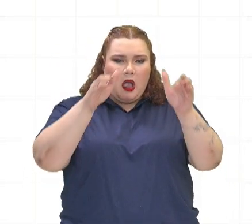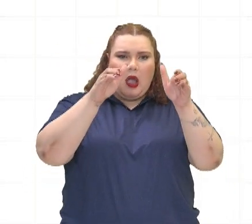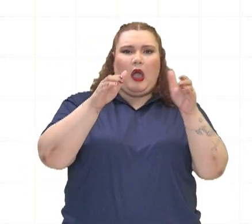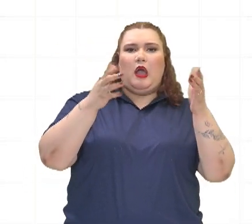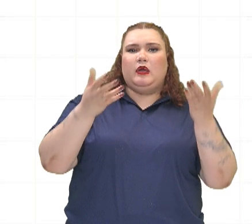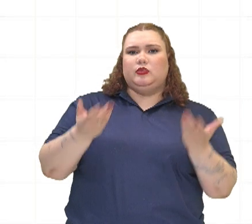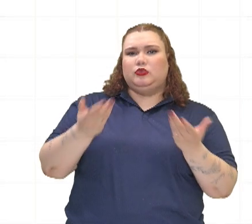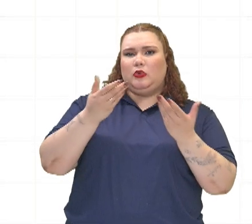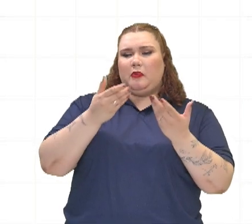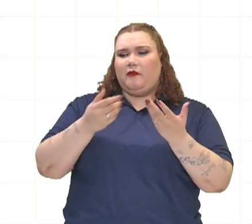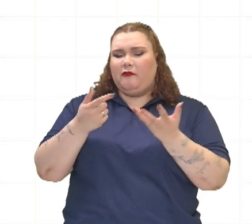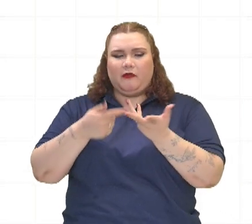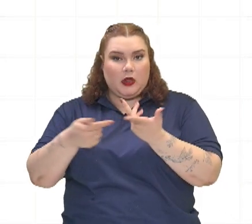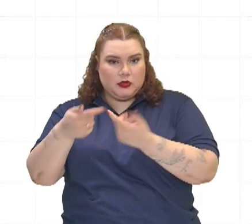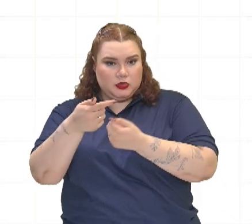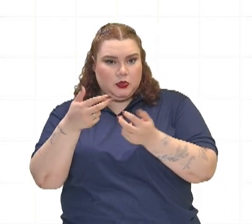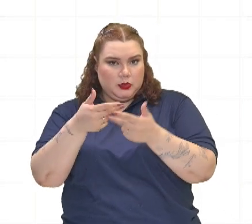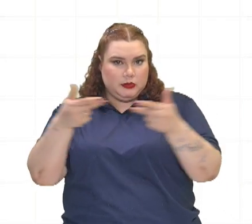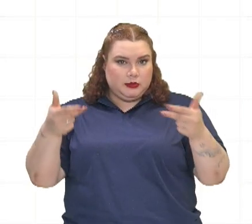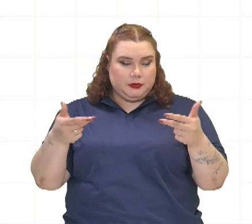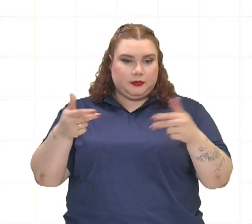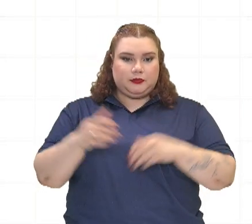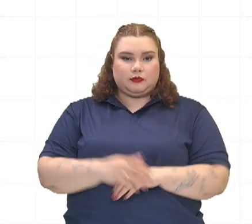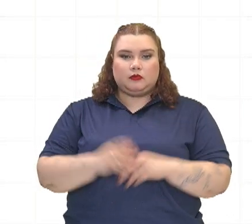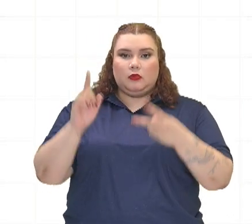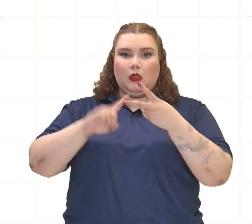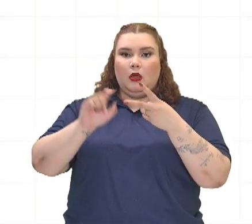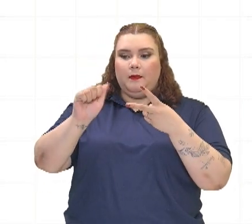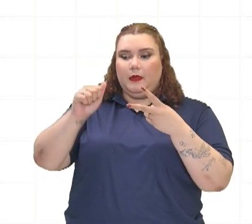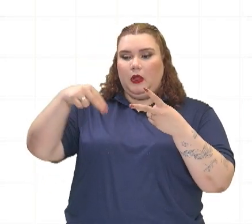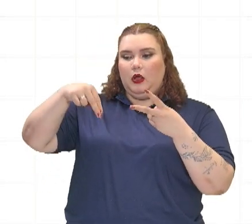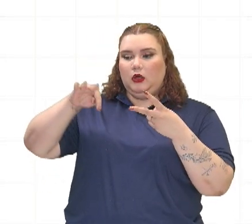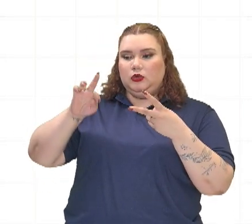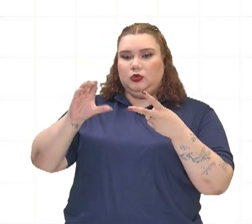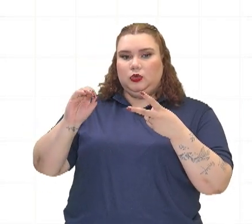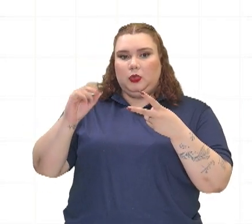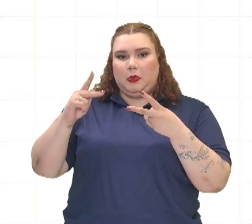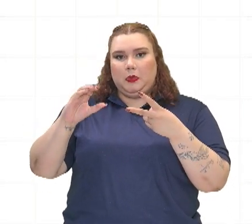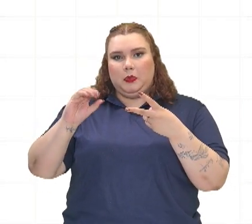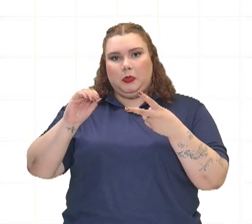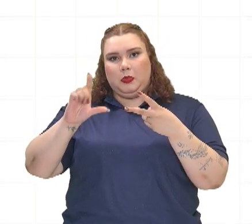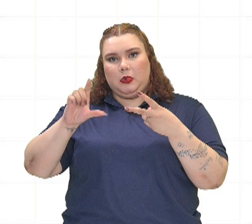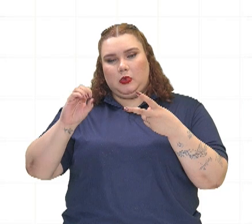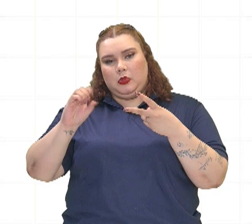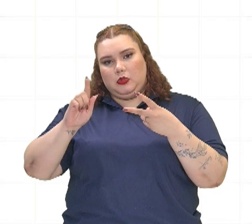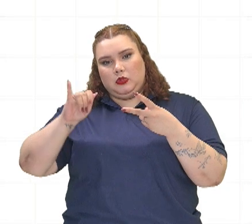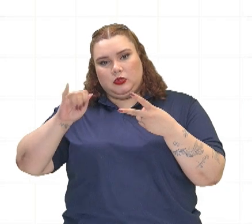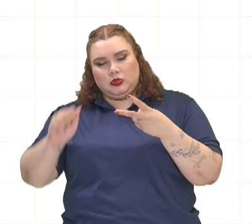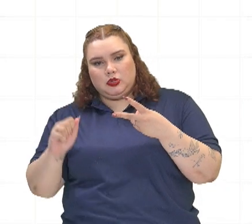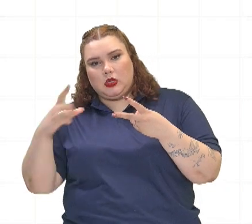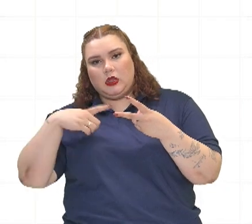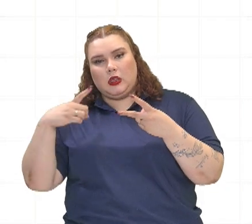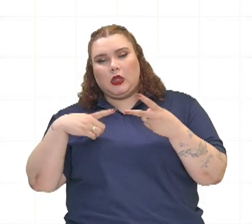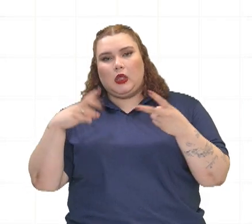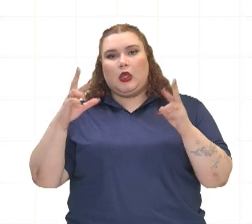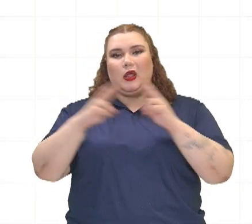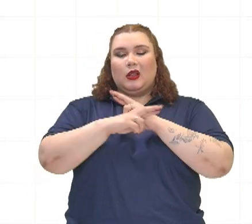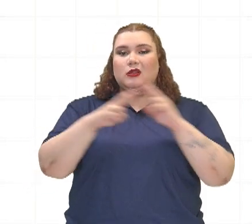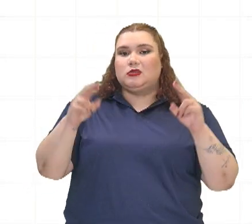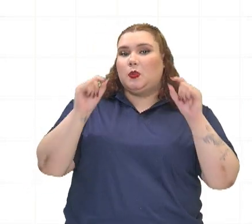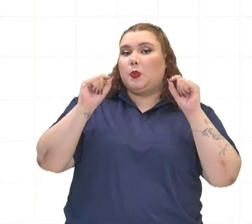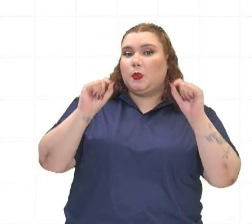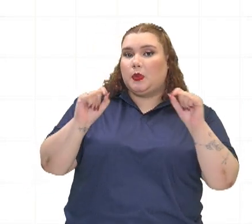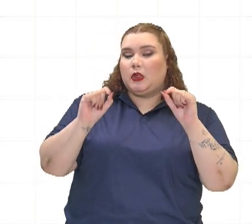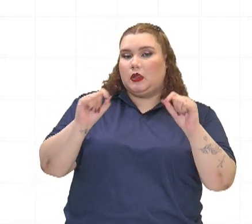antigas. A antropologia, ela estaria,